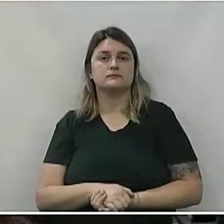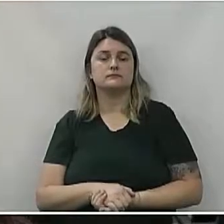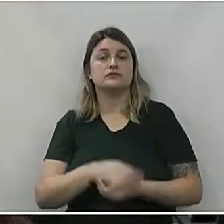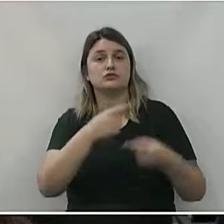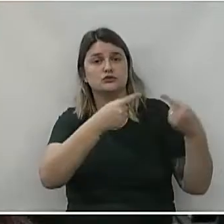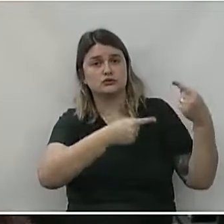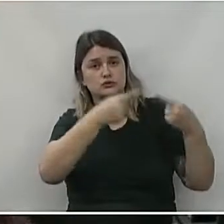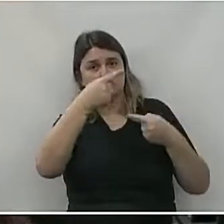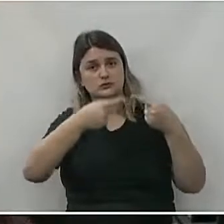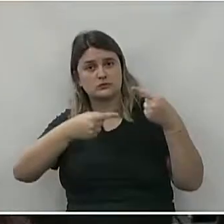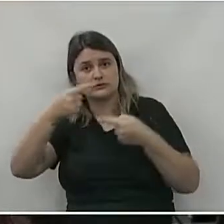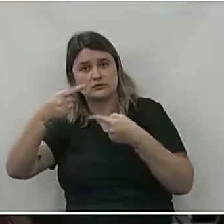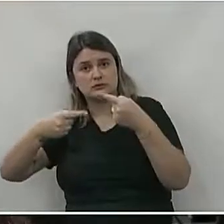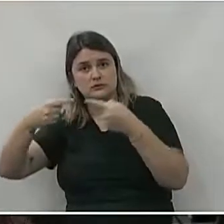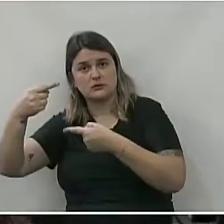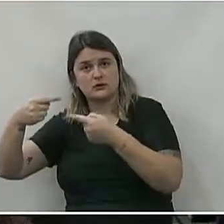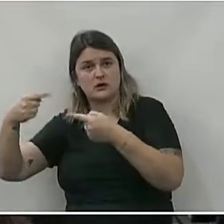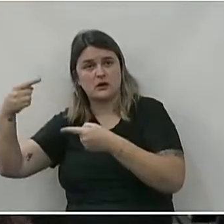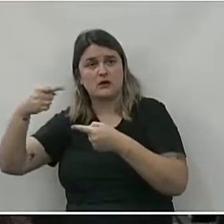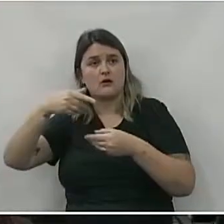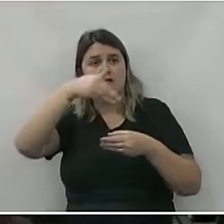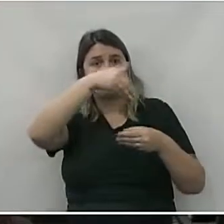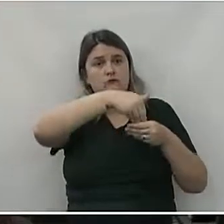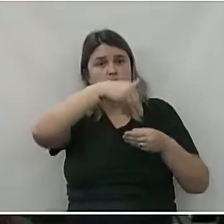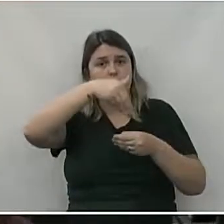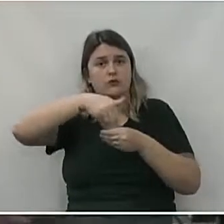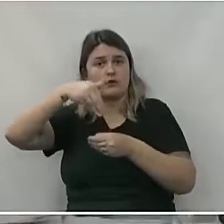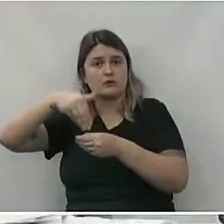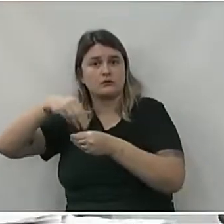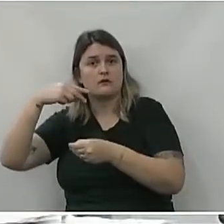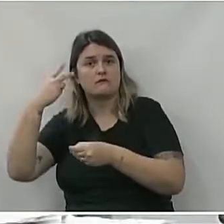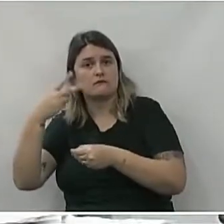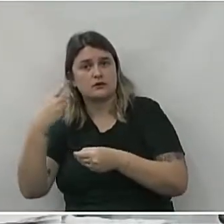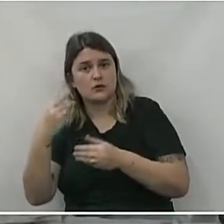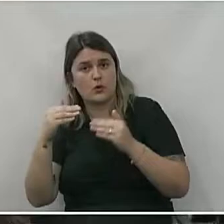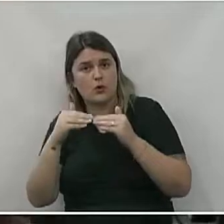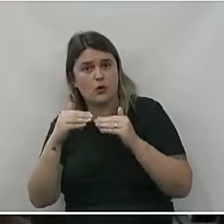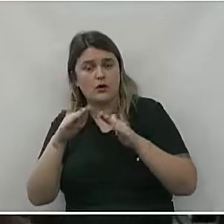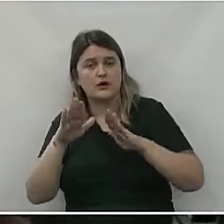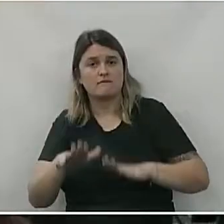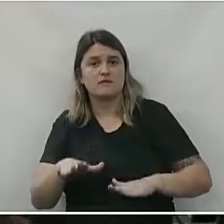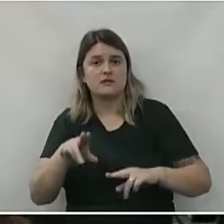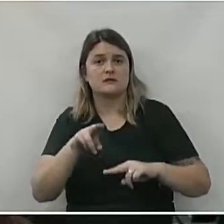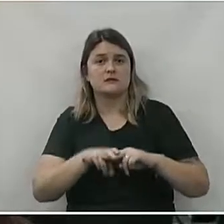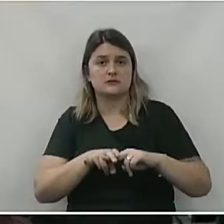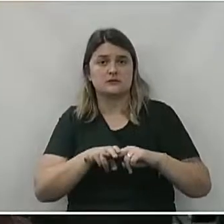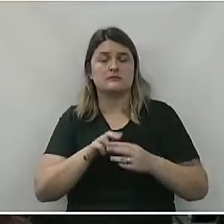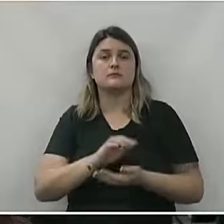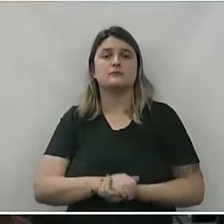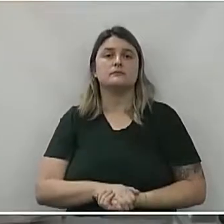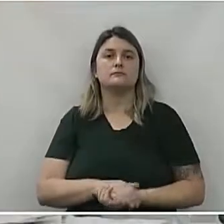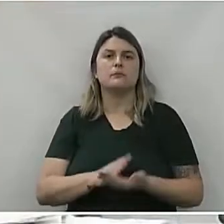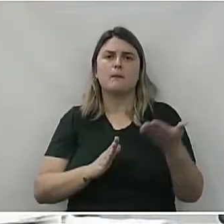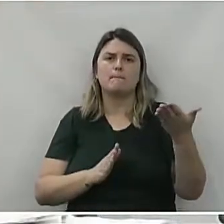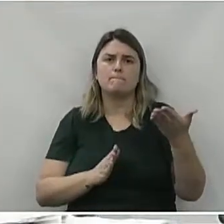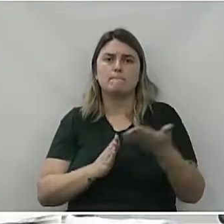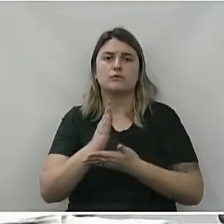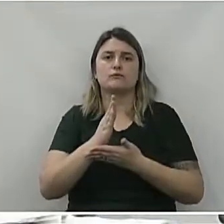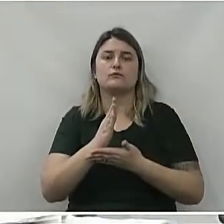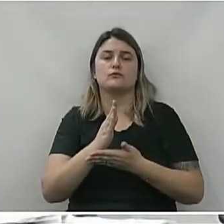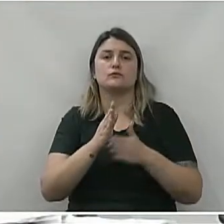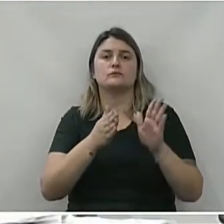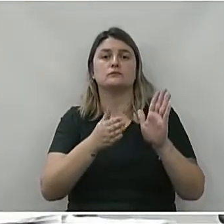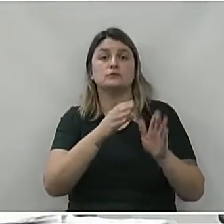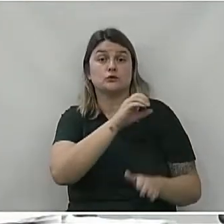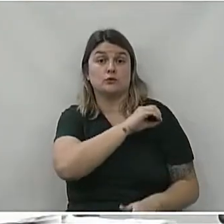Em discussão. Em votação, senhores vereadores que aprovam, permaneçam como estão. Aprovado o requerimento